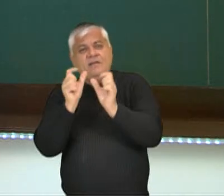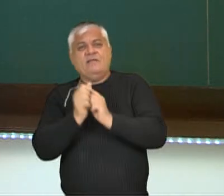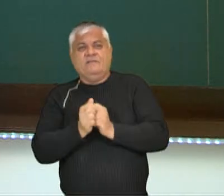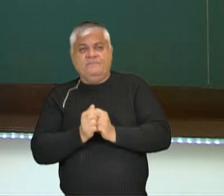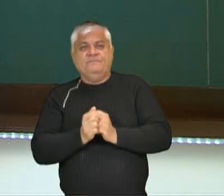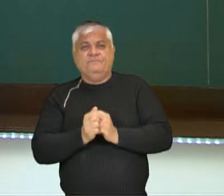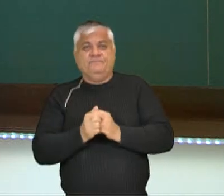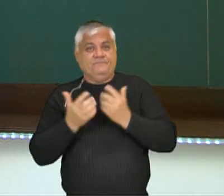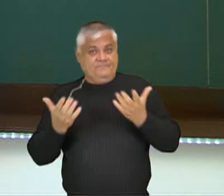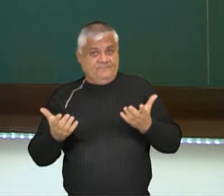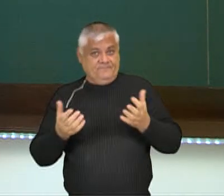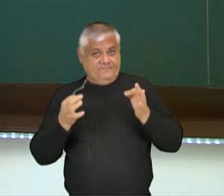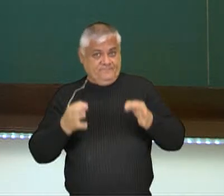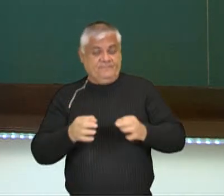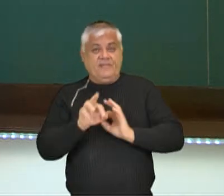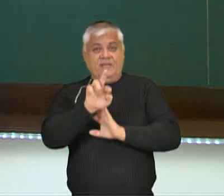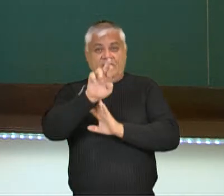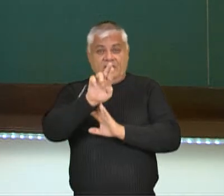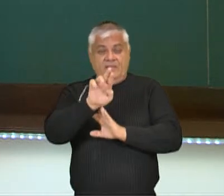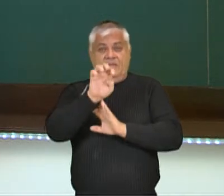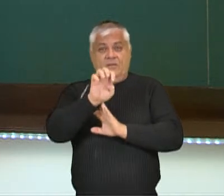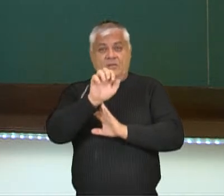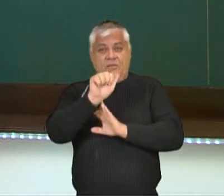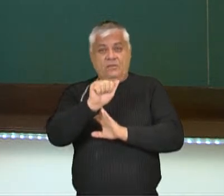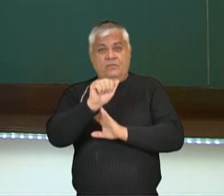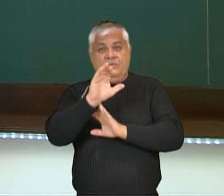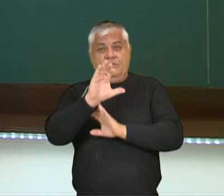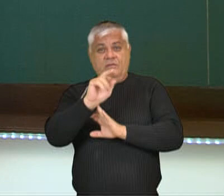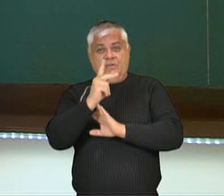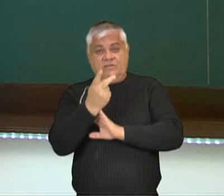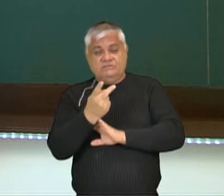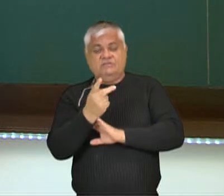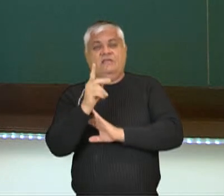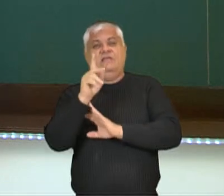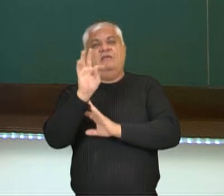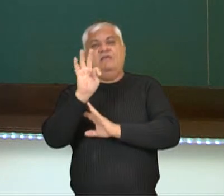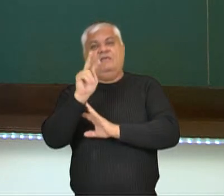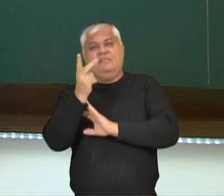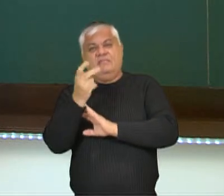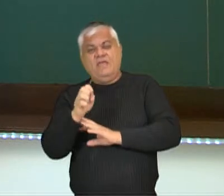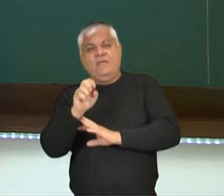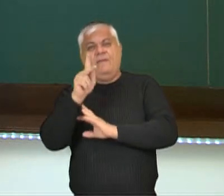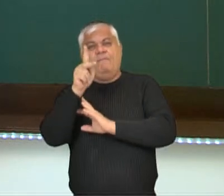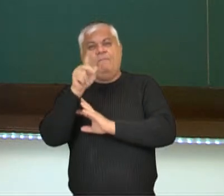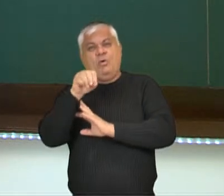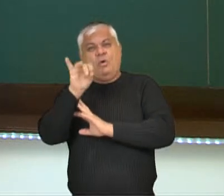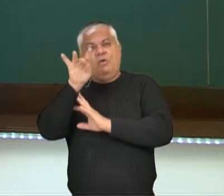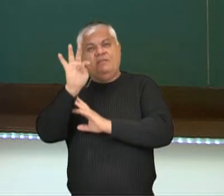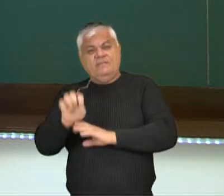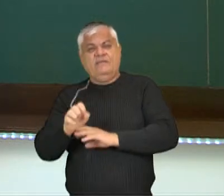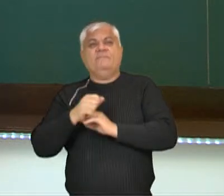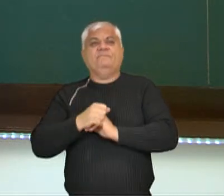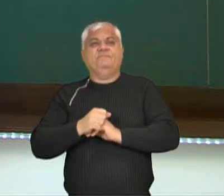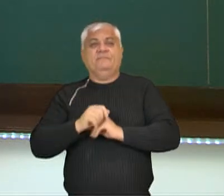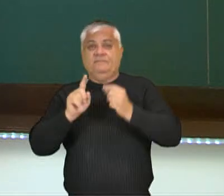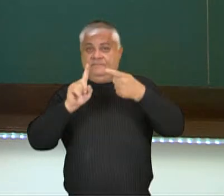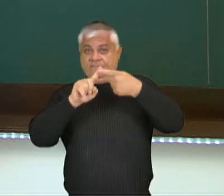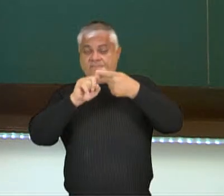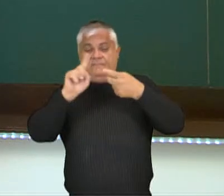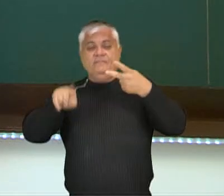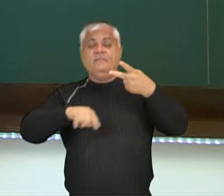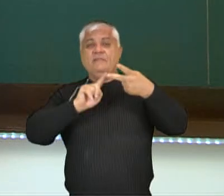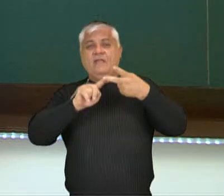reach the point, certo? Isso é uma collocation. Temos mais alguns exemplos que talvez vocês já usaram, né, com